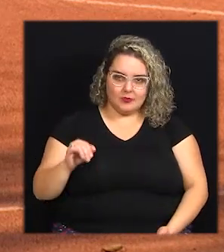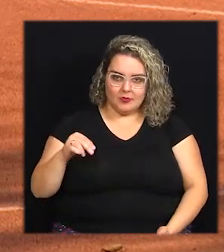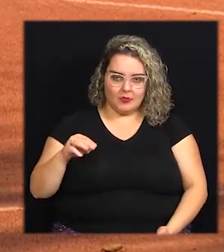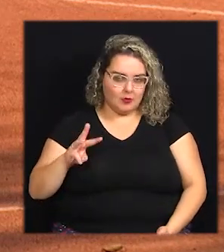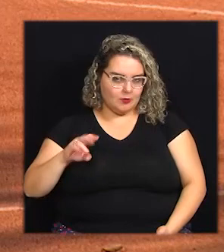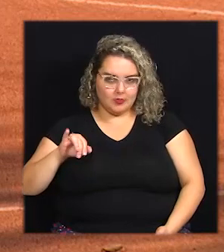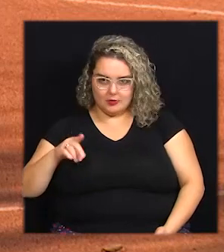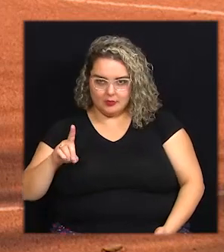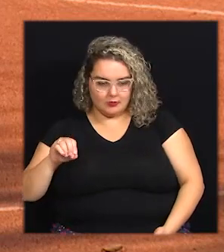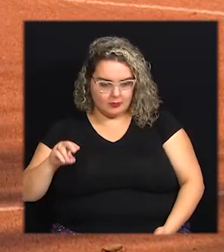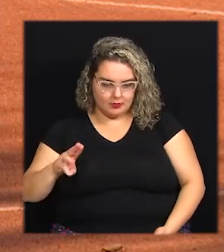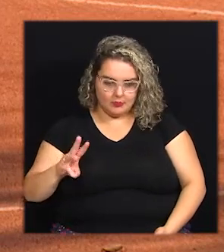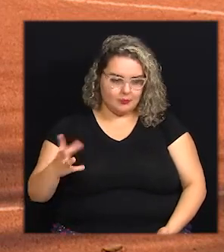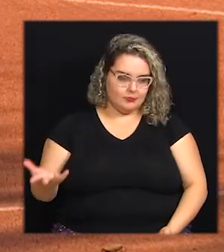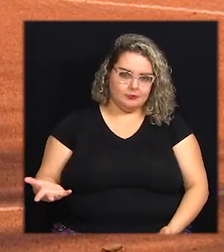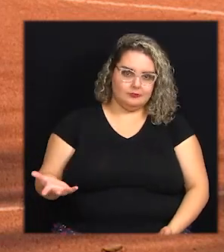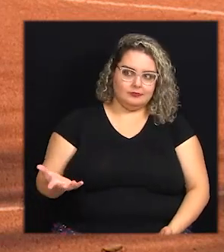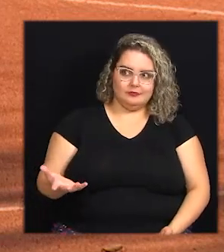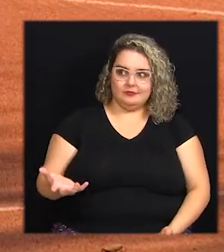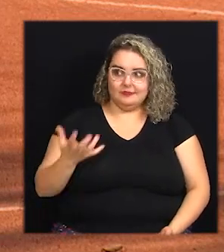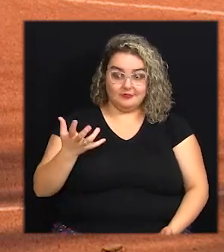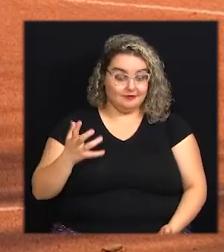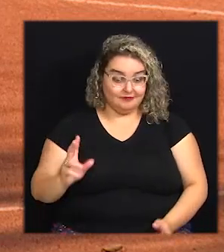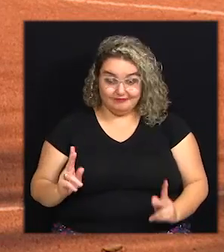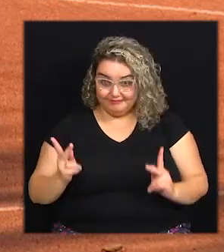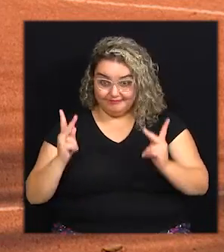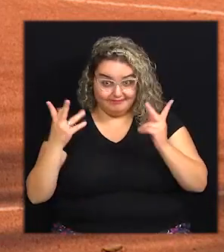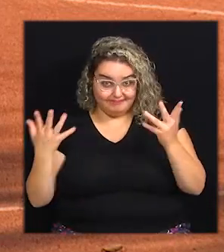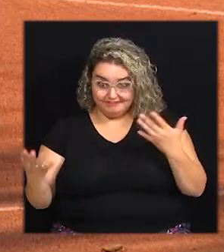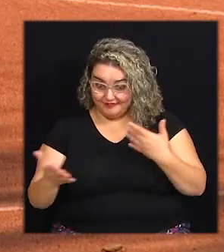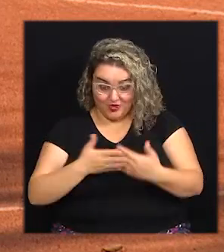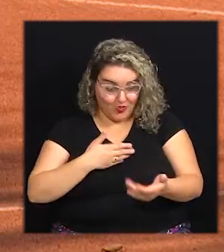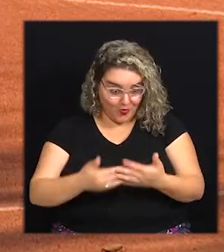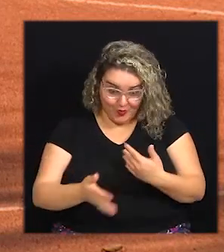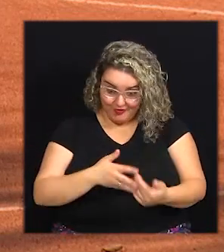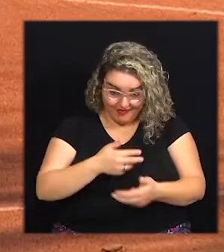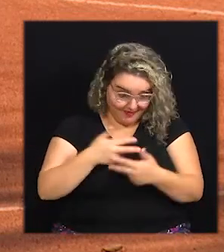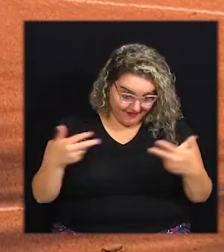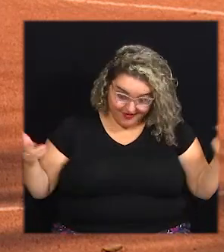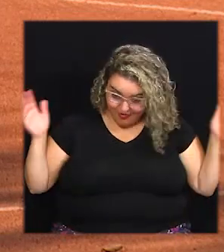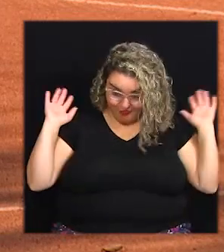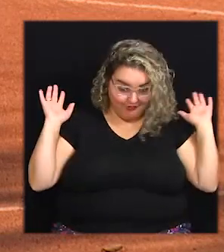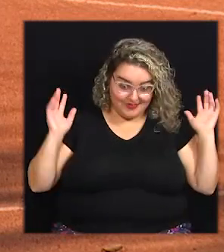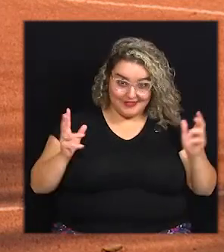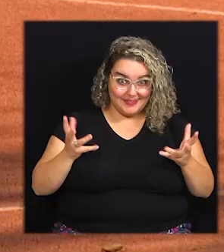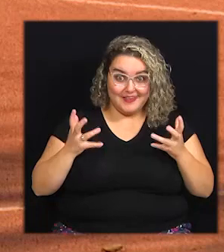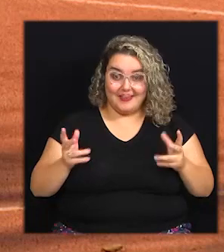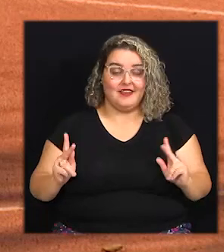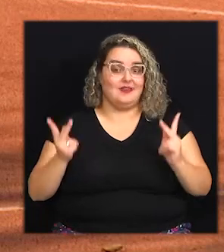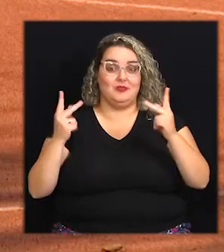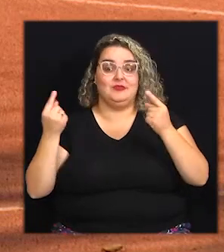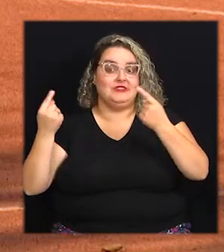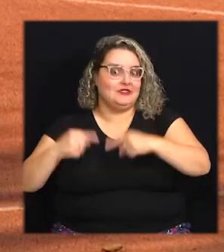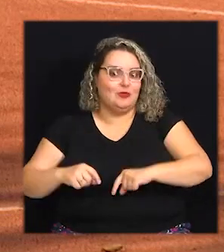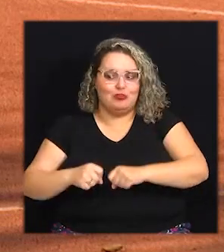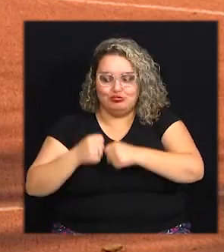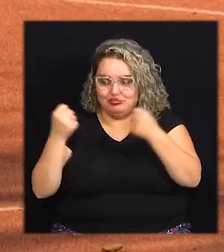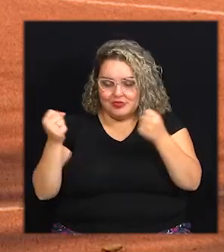Wimbledon era todo mundo queria ganhar de qualquer custo. Foi uma rivalidade, tipo, muito